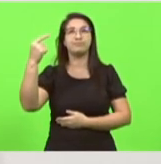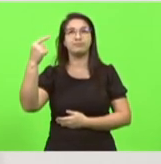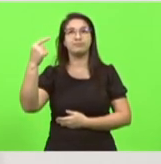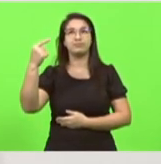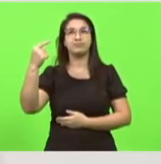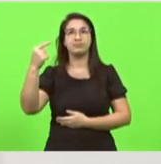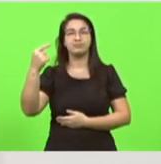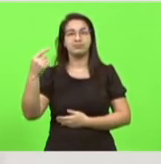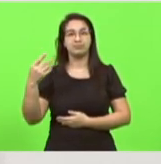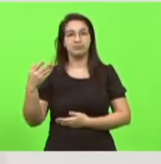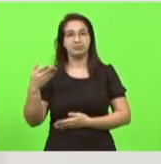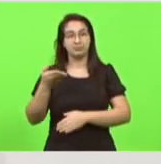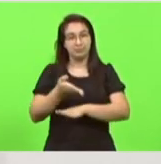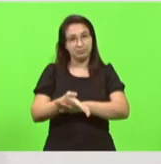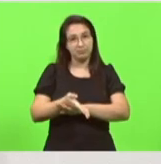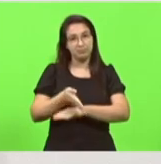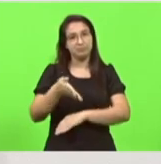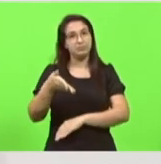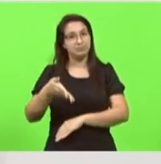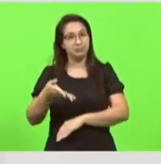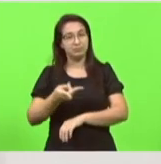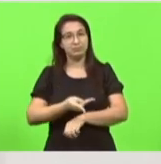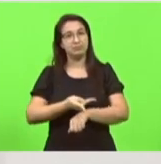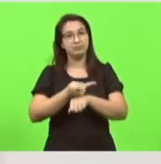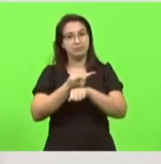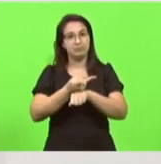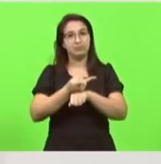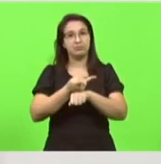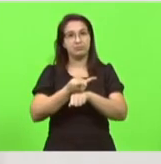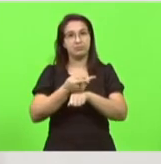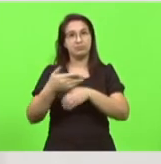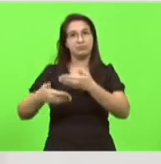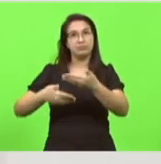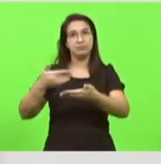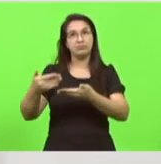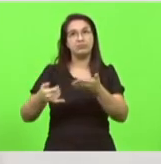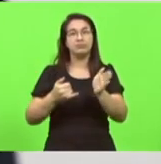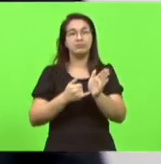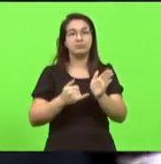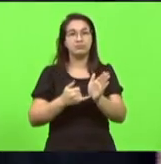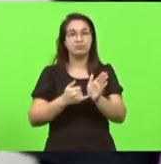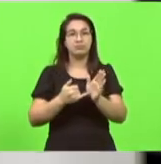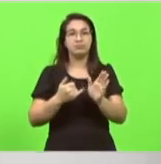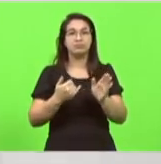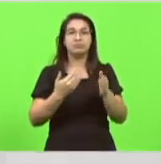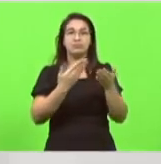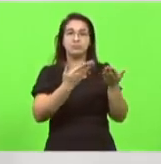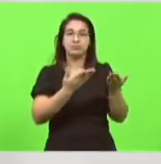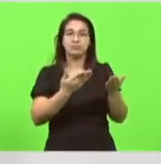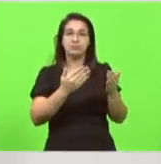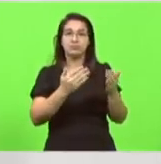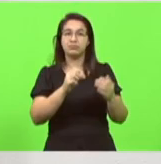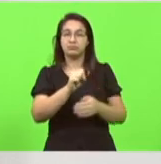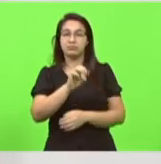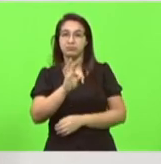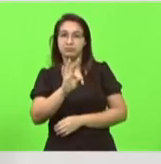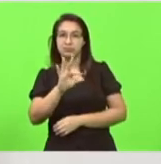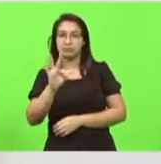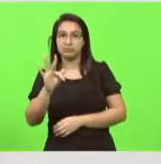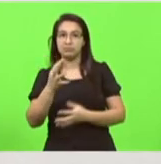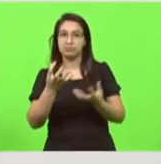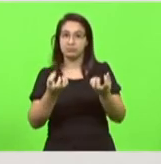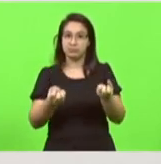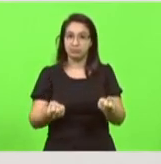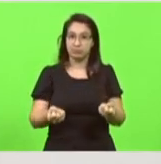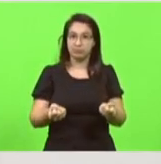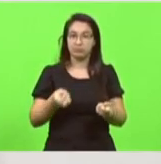dessa homenagem em relação a esse prêmio da transação tributária que foi recebido pelo Supremo Tribunal Federal. Vindo do deputado Ivan Atz é